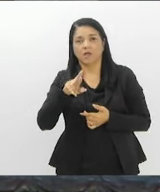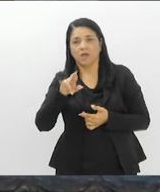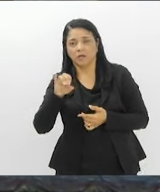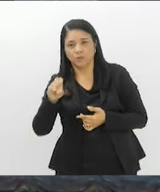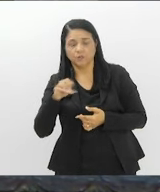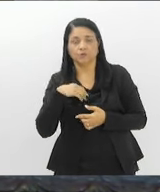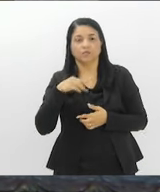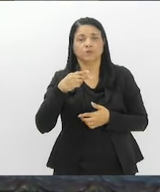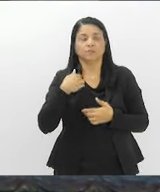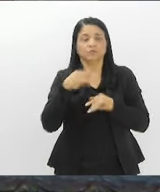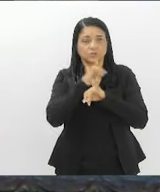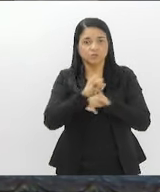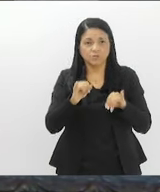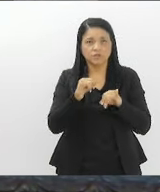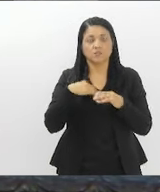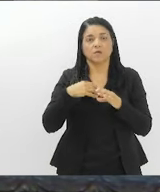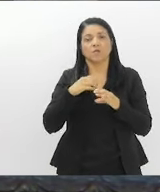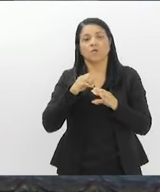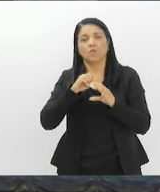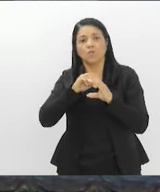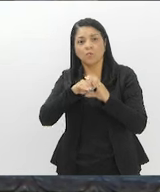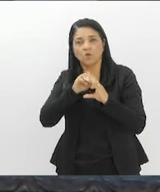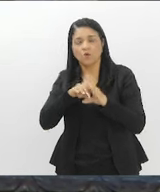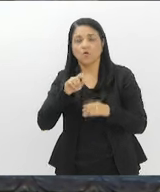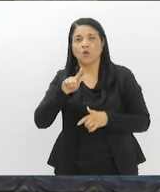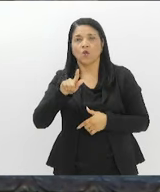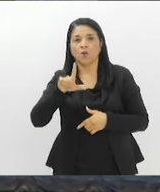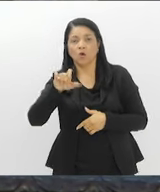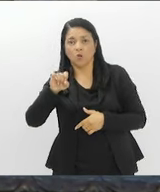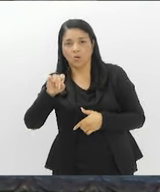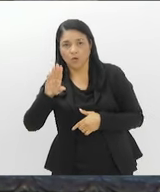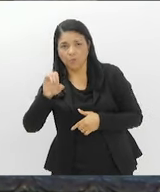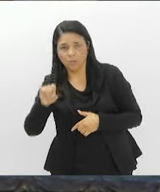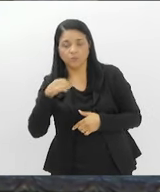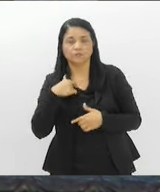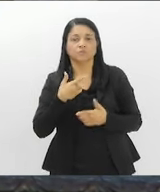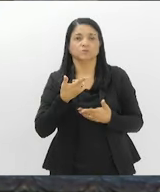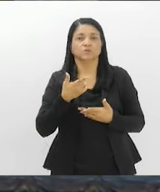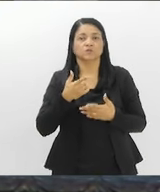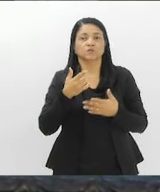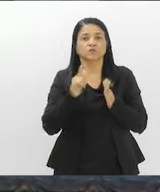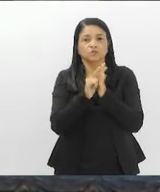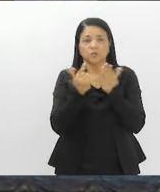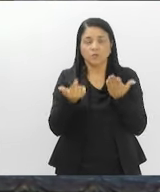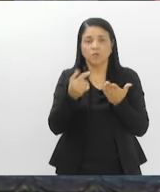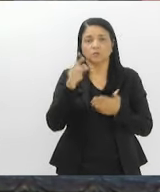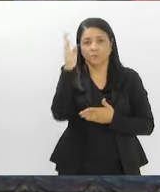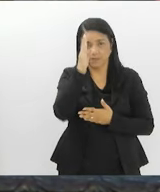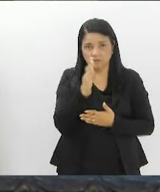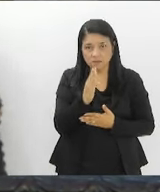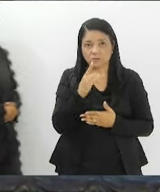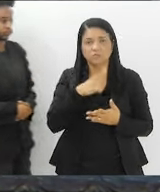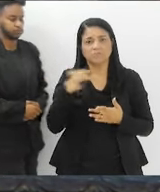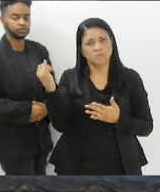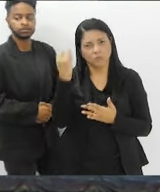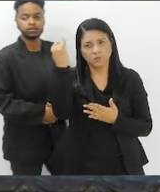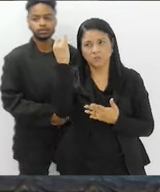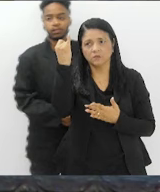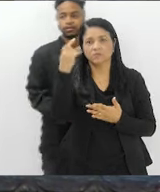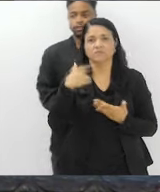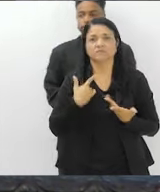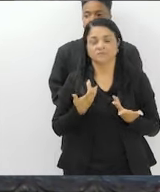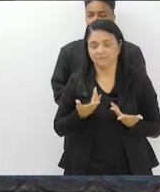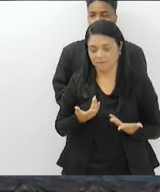tinha O Globo, Jornal do Brasil, todos jornais muito importantes e disputando a leitura da classe